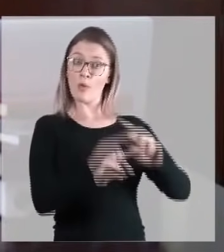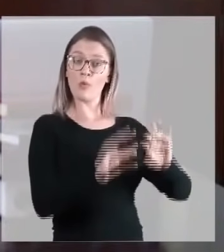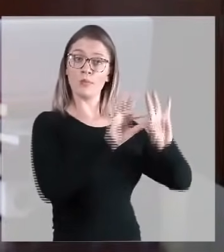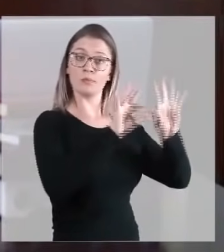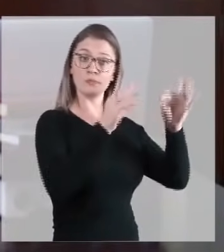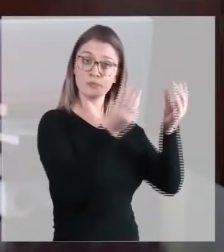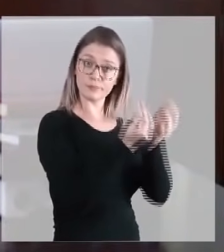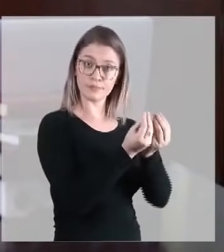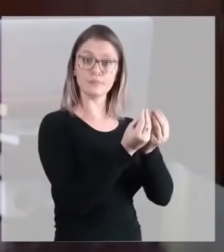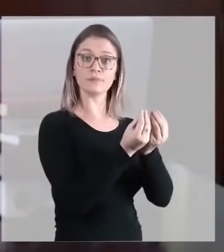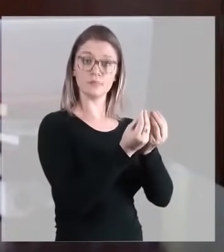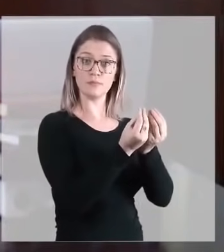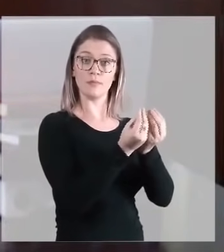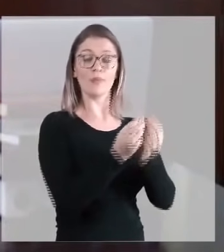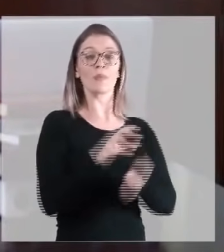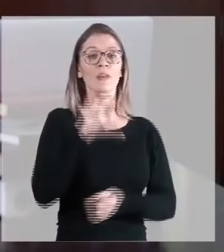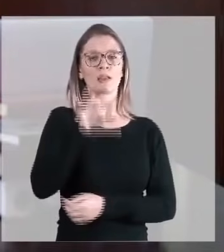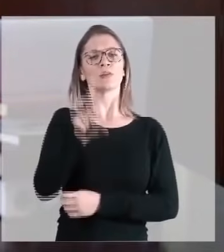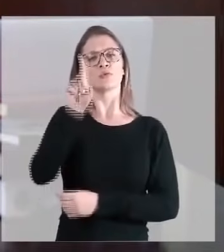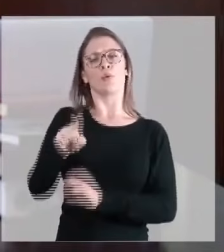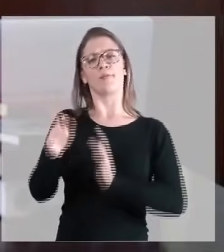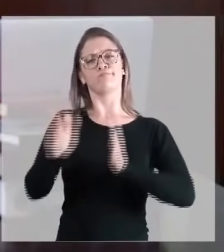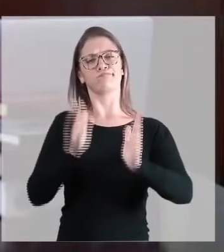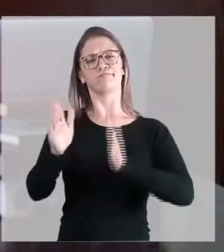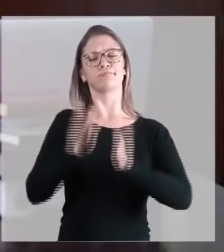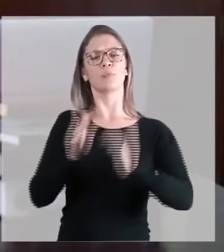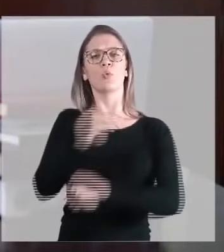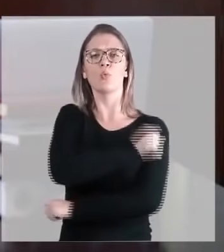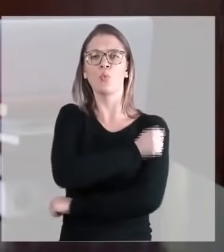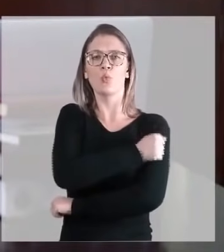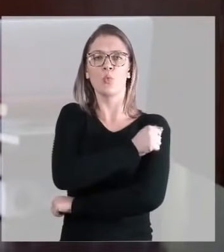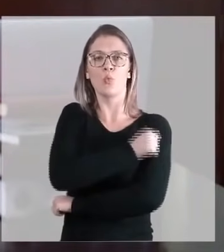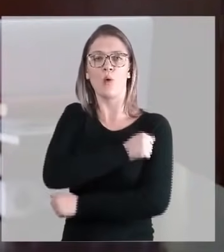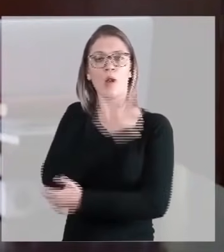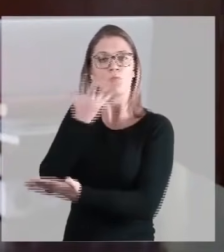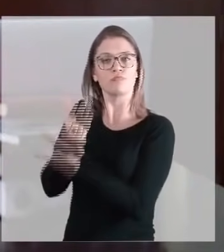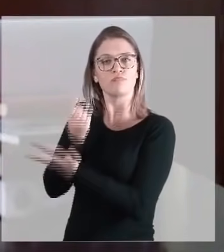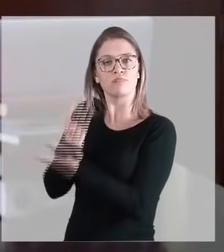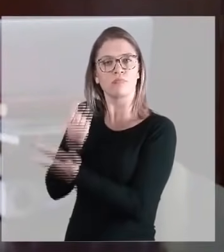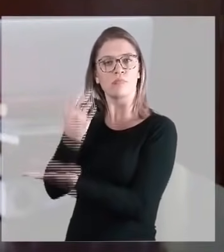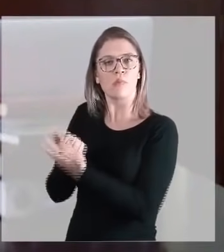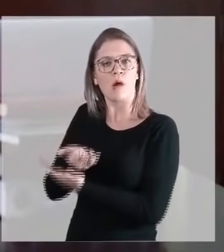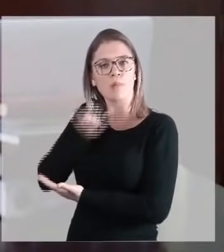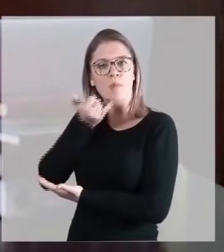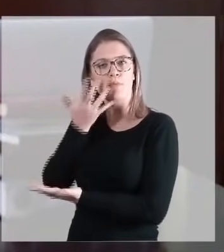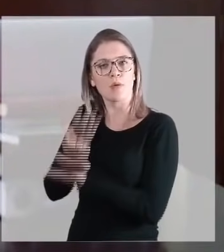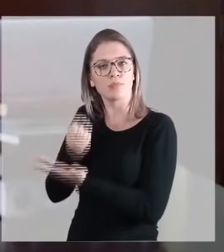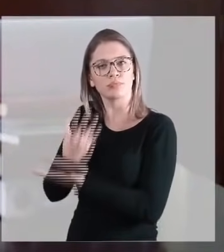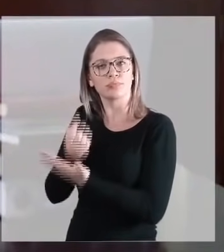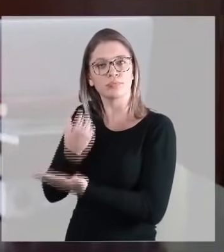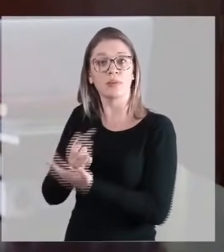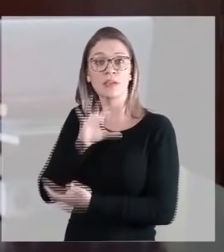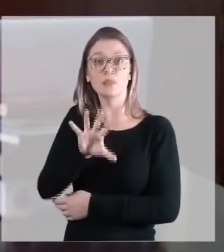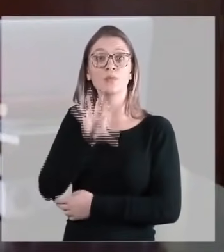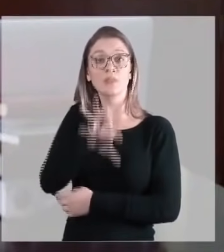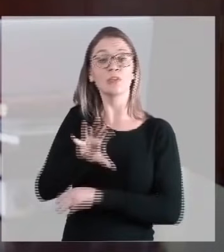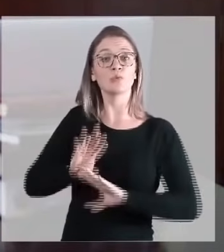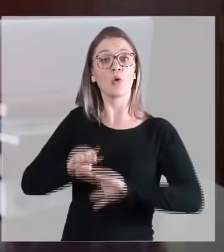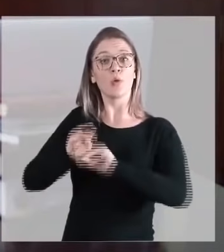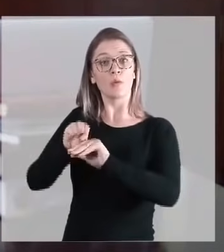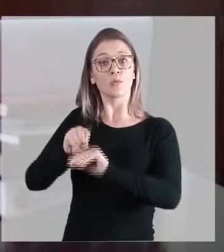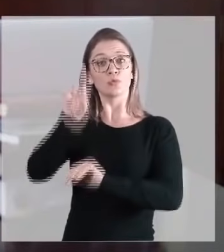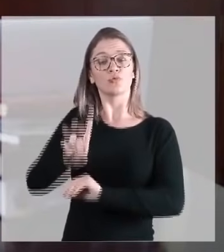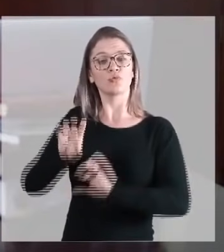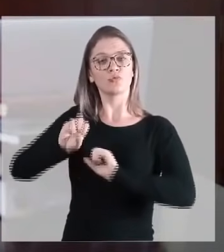os seus pais. Esse foi um episódio em que um aluno conseguiu gravar a professora cometendo o que, na minha opinião, é um abuso do seu direito de